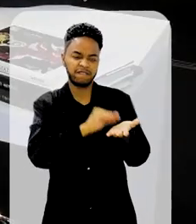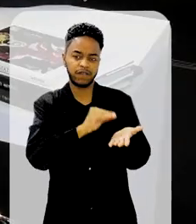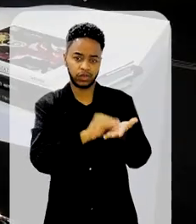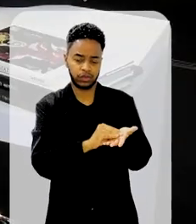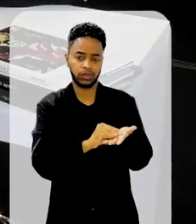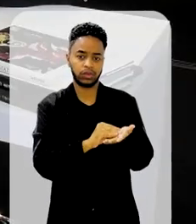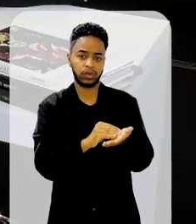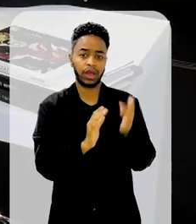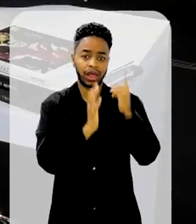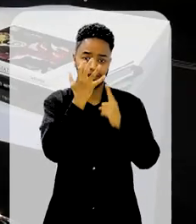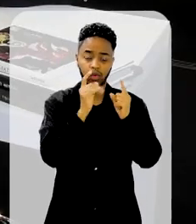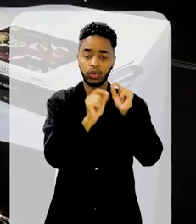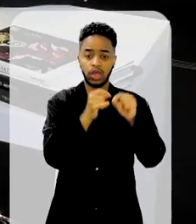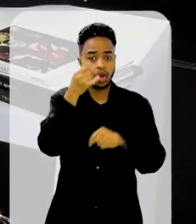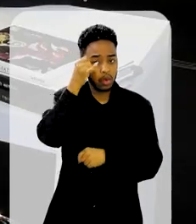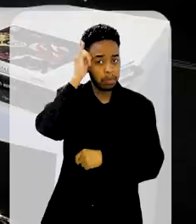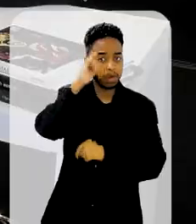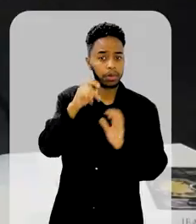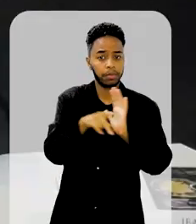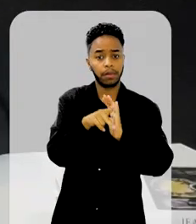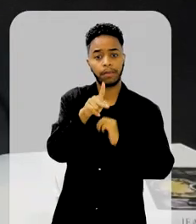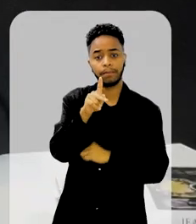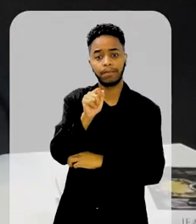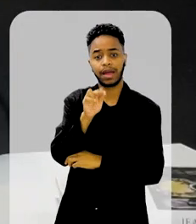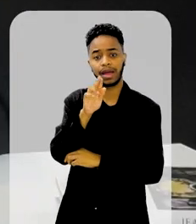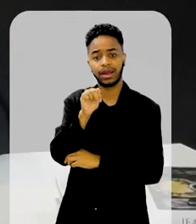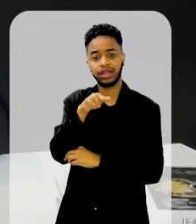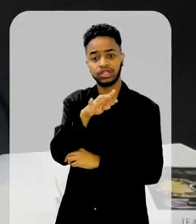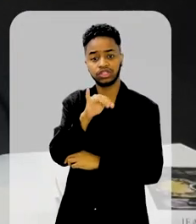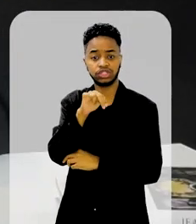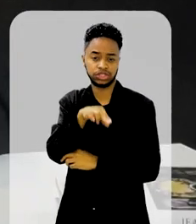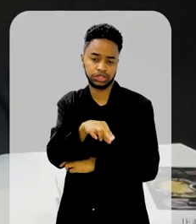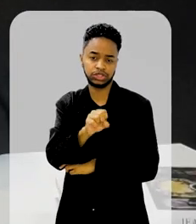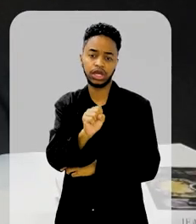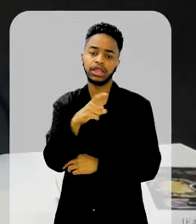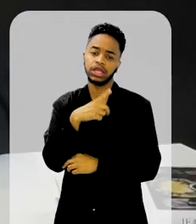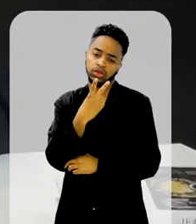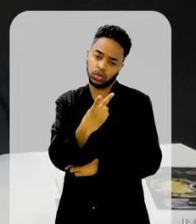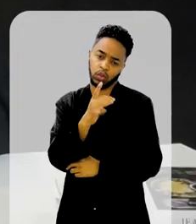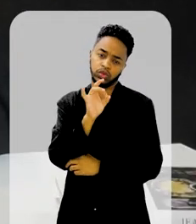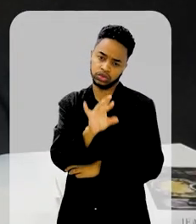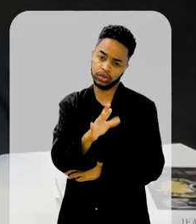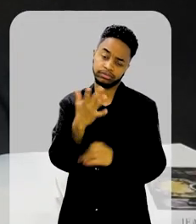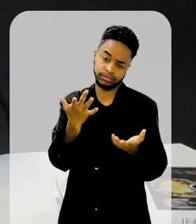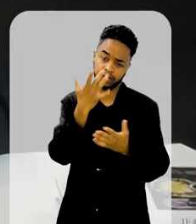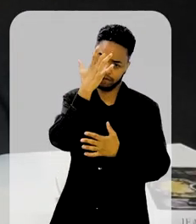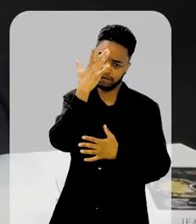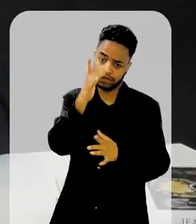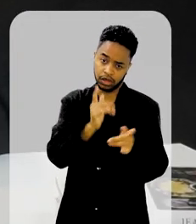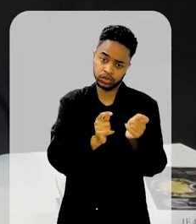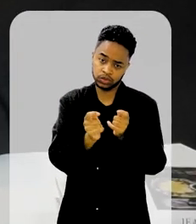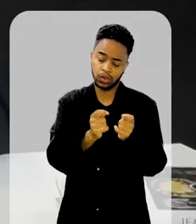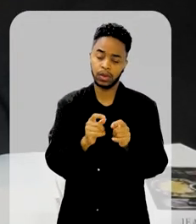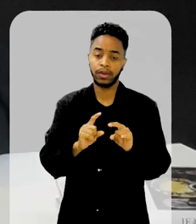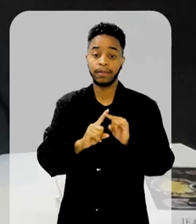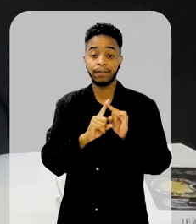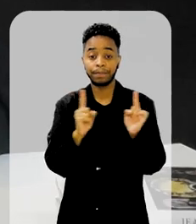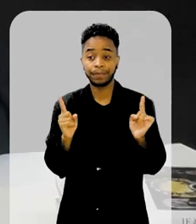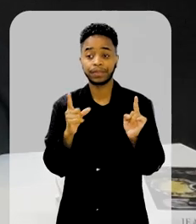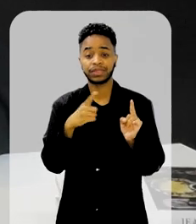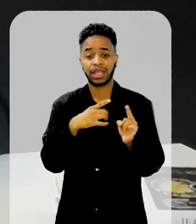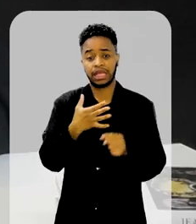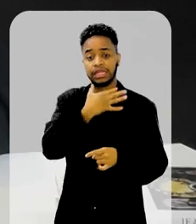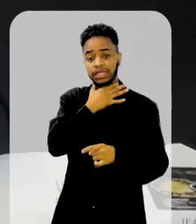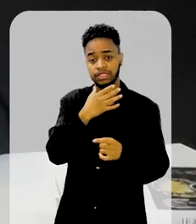tomo como exemplo os bois de Parentins evidente que os bois de Parentins são só dois bois né então fica Teoricamente mais fácil né